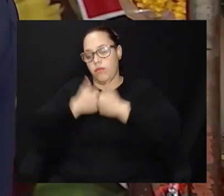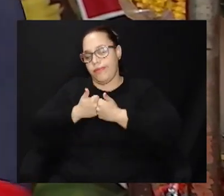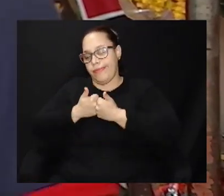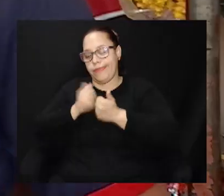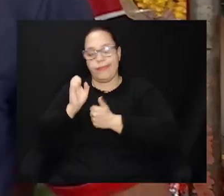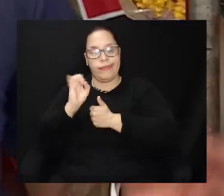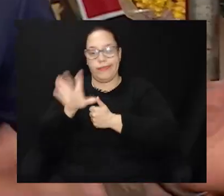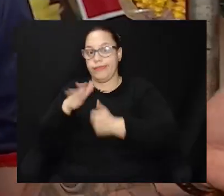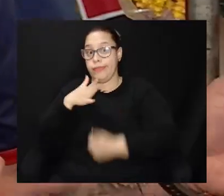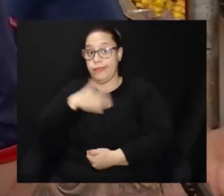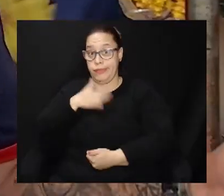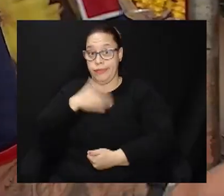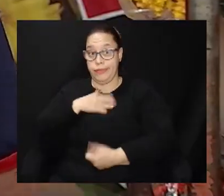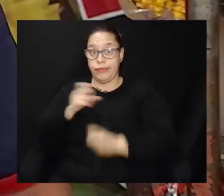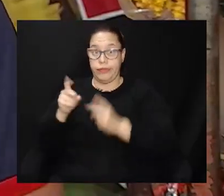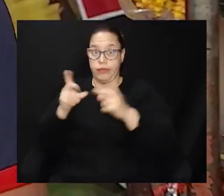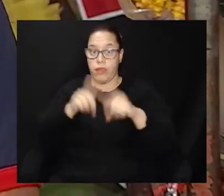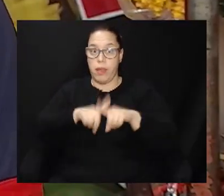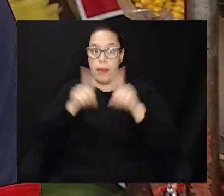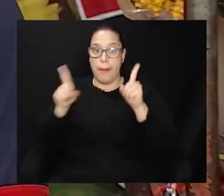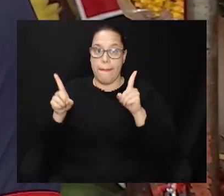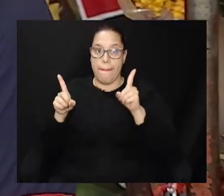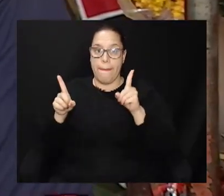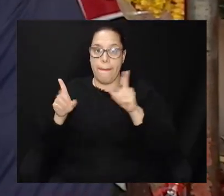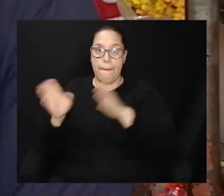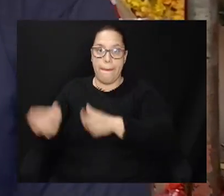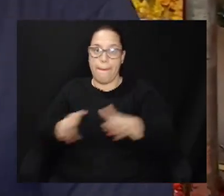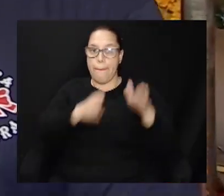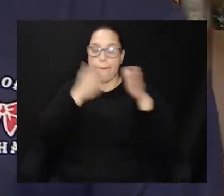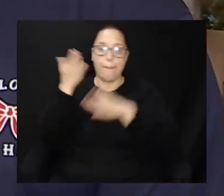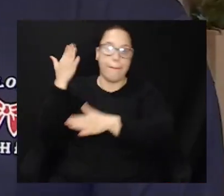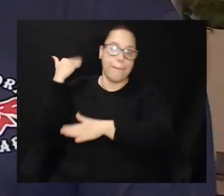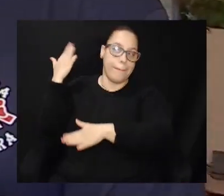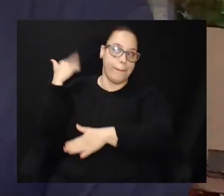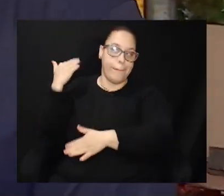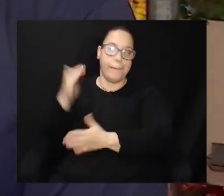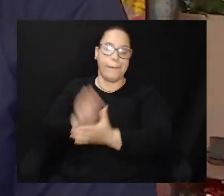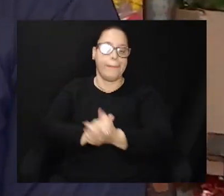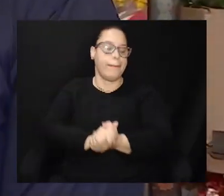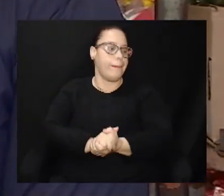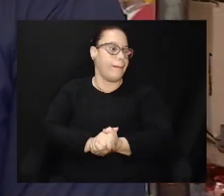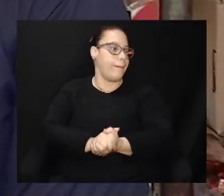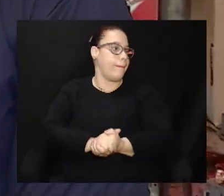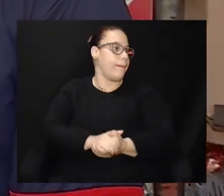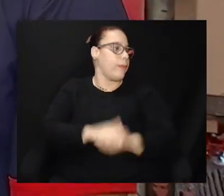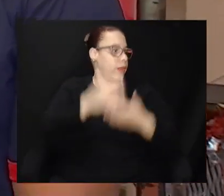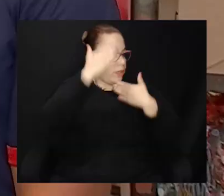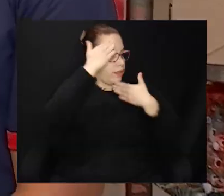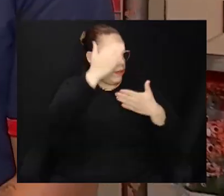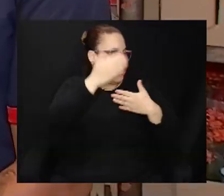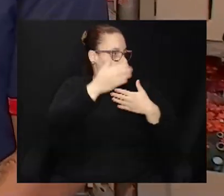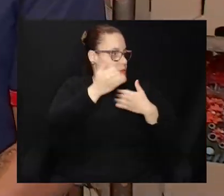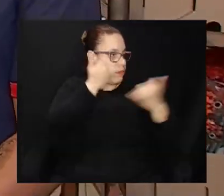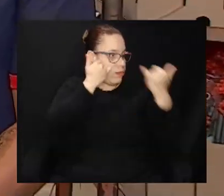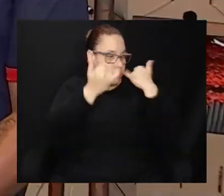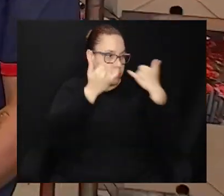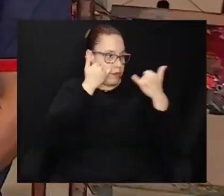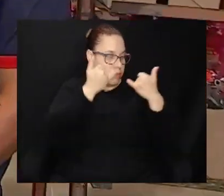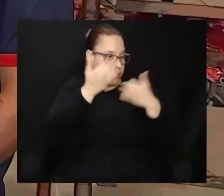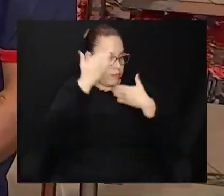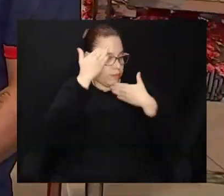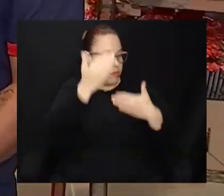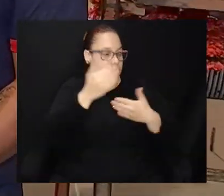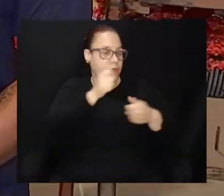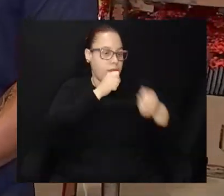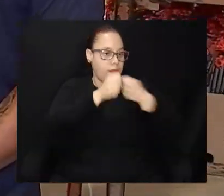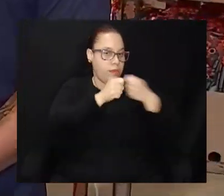estou vendendo aqui, mas para aquele que está produzindo lá atrás, né? É isso então, Danilo. Muito obrigado por todas essas informações, né, essa entrevista, e boas vendas